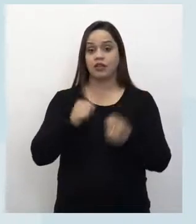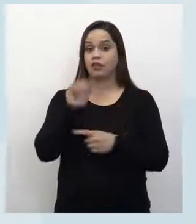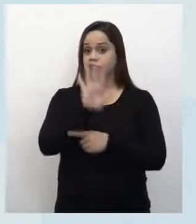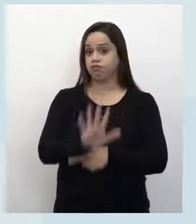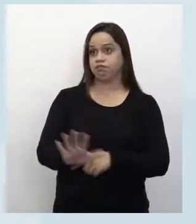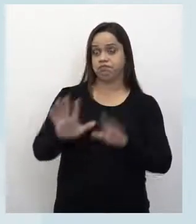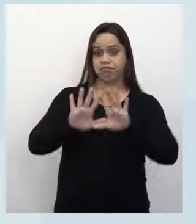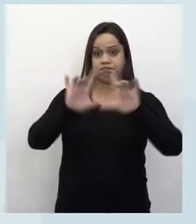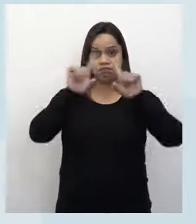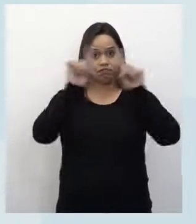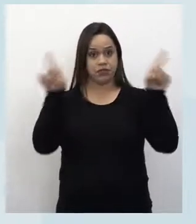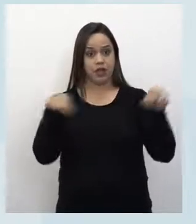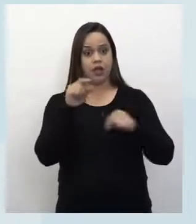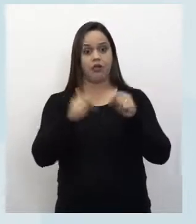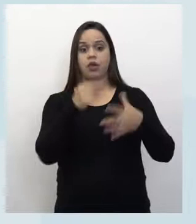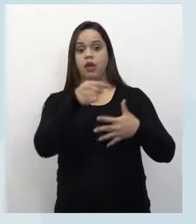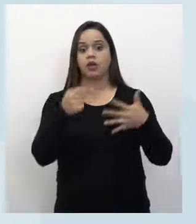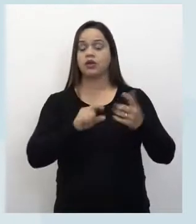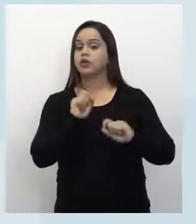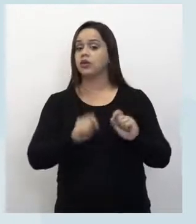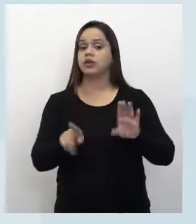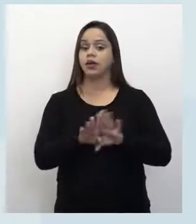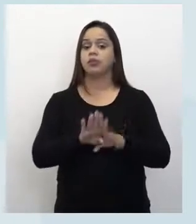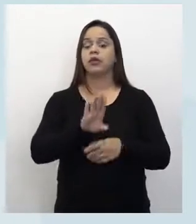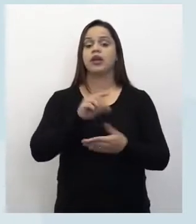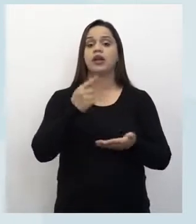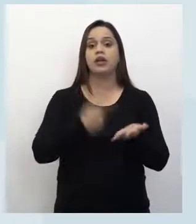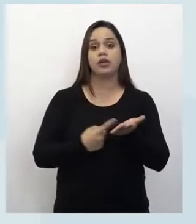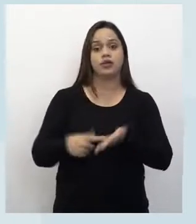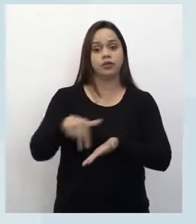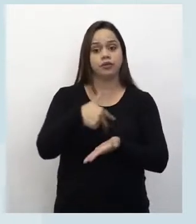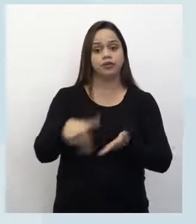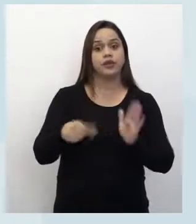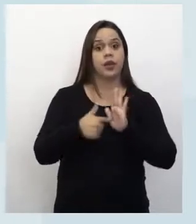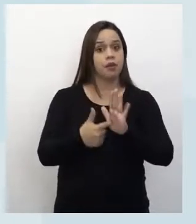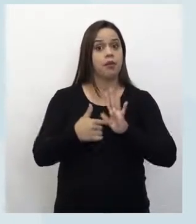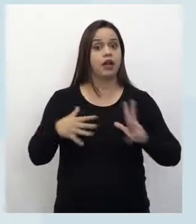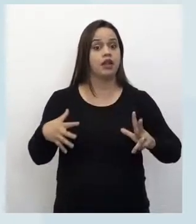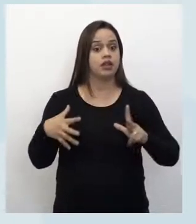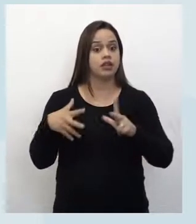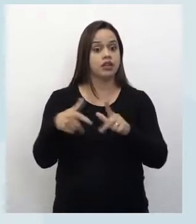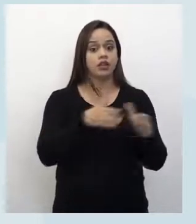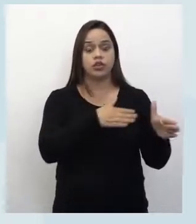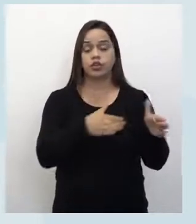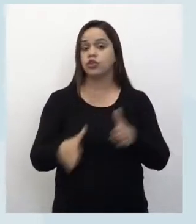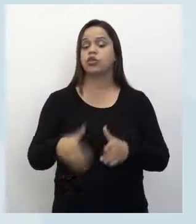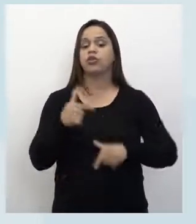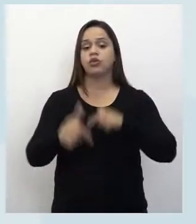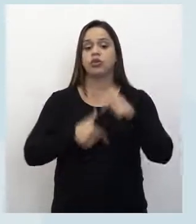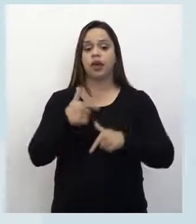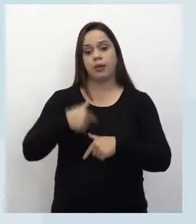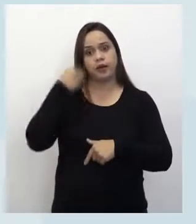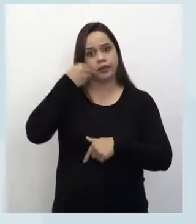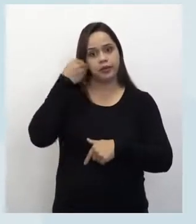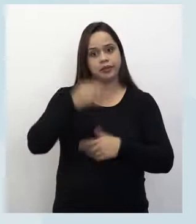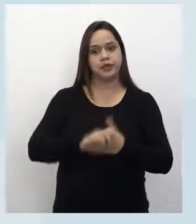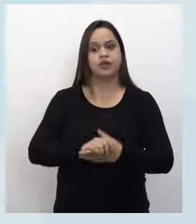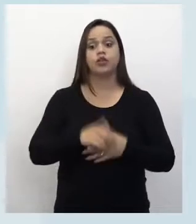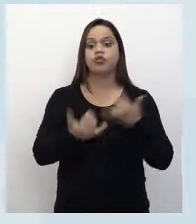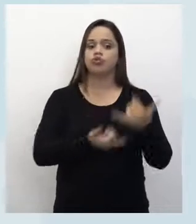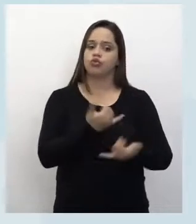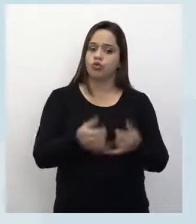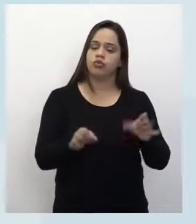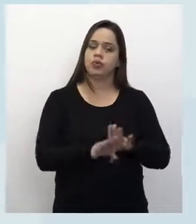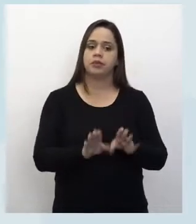elemento que muitas vezes também é composto pela coreografia e aparece no decorrer de todo o trabalho de experimentação, no jogo e nas